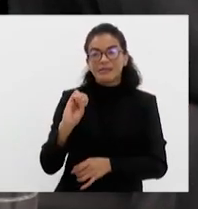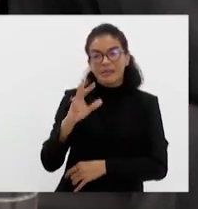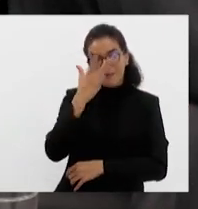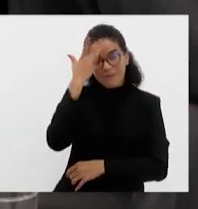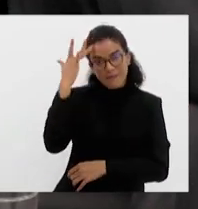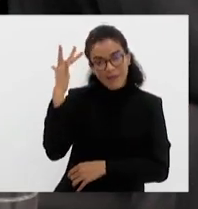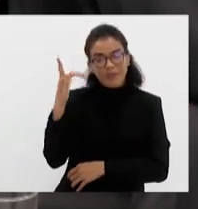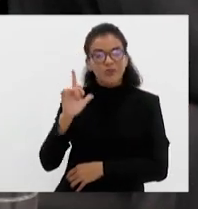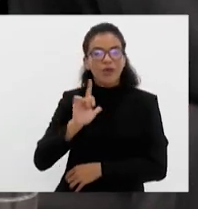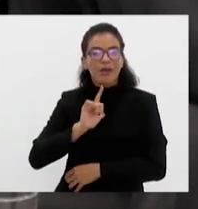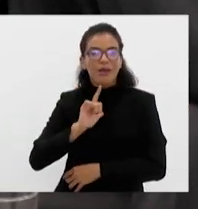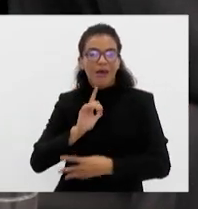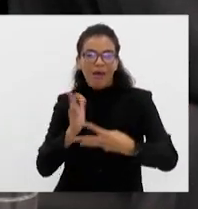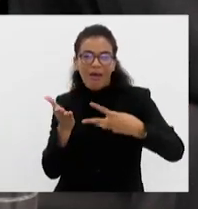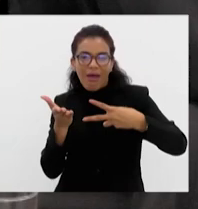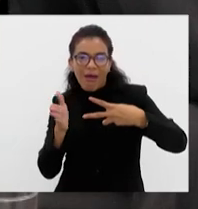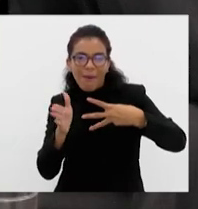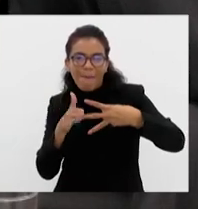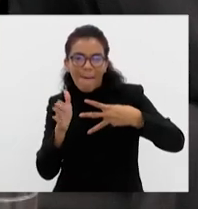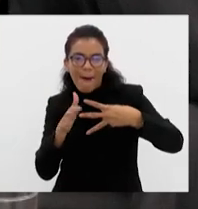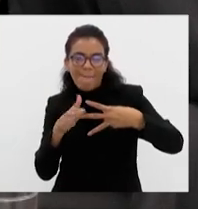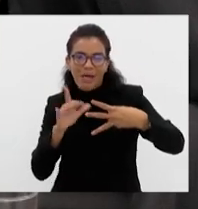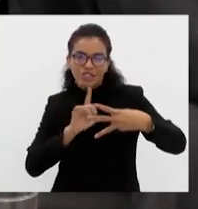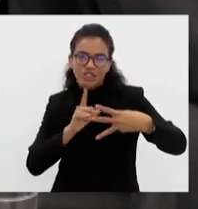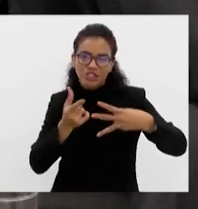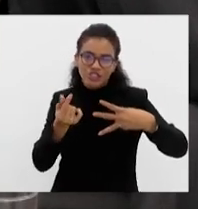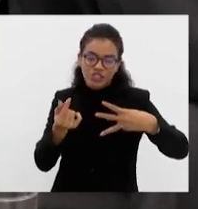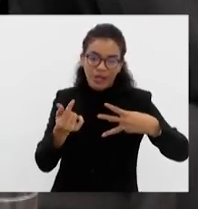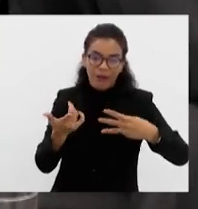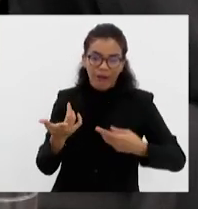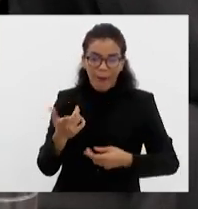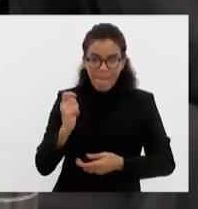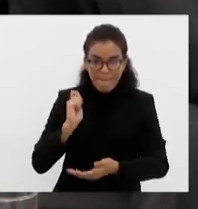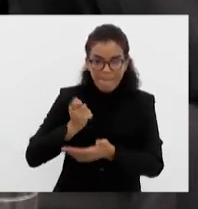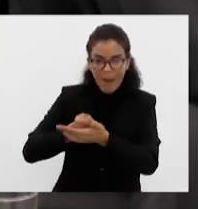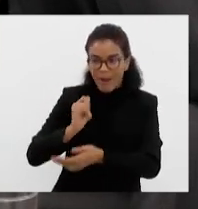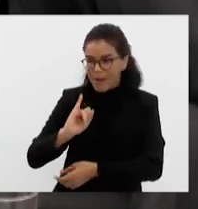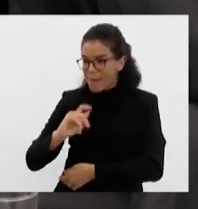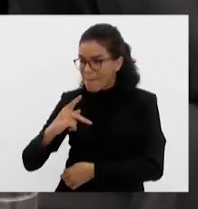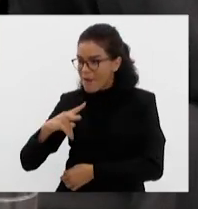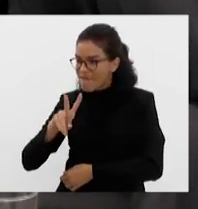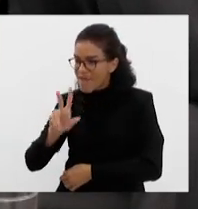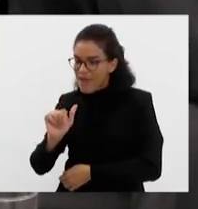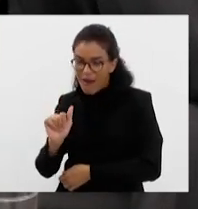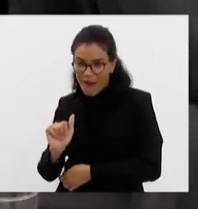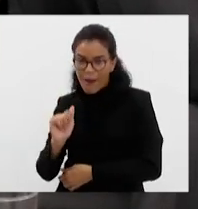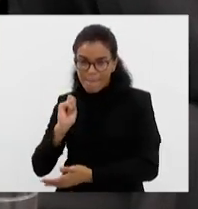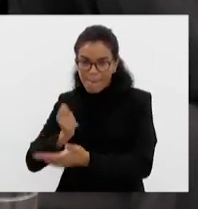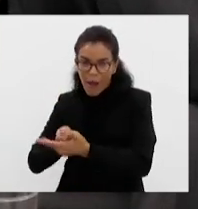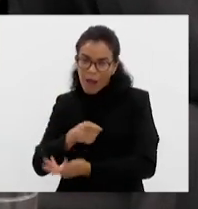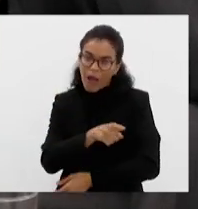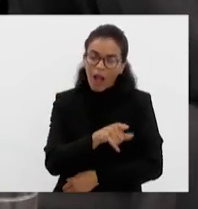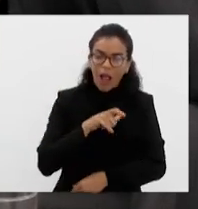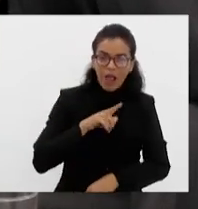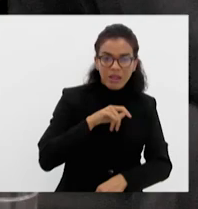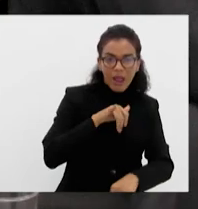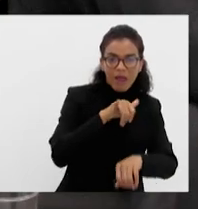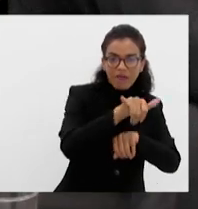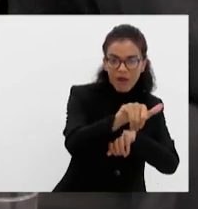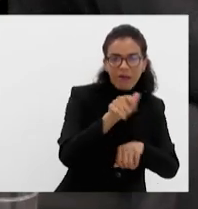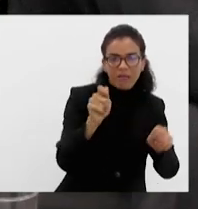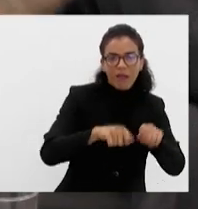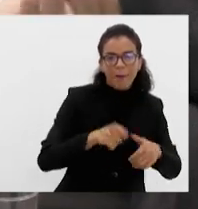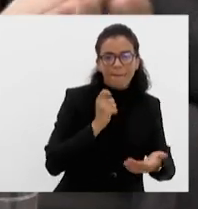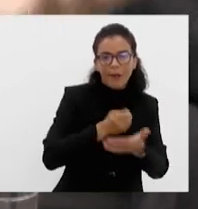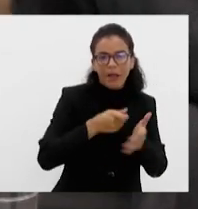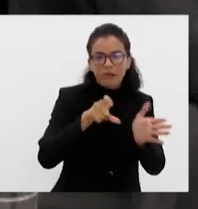classe média que tem carro, o trabalhador comum que tem carro, paga IPVA, quem tem avião pode pagar também uma taxa. Bom,